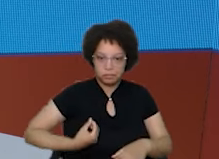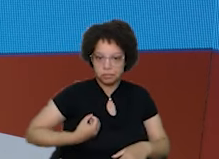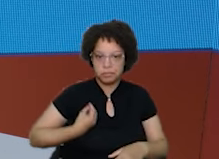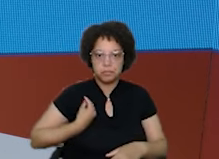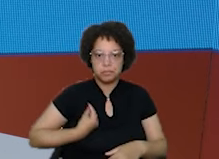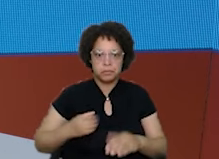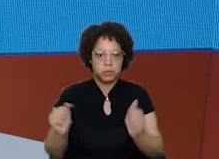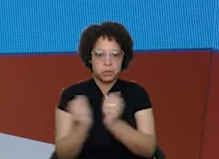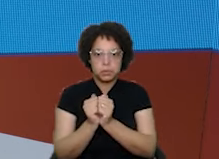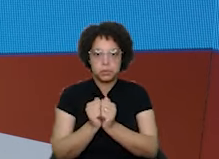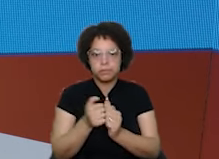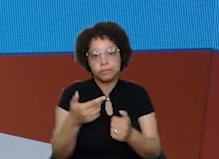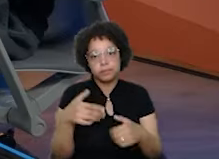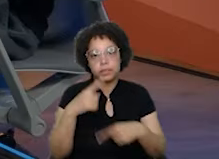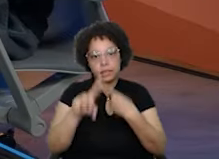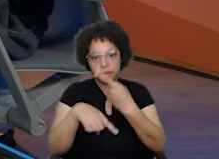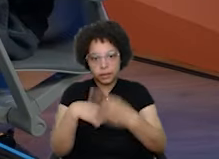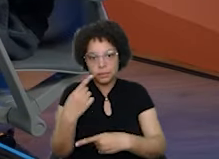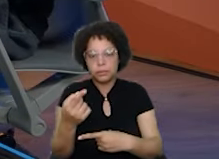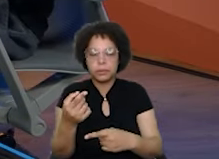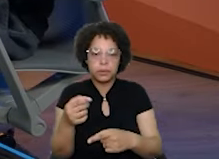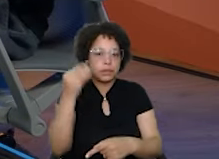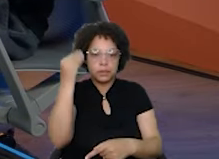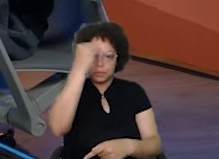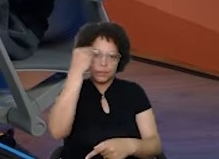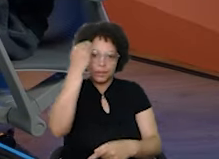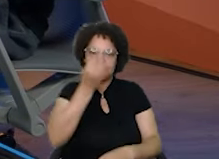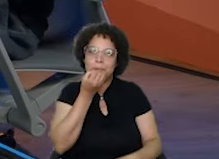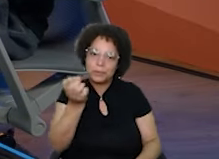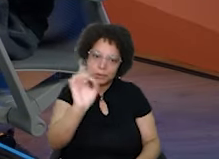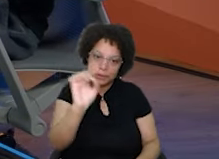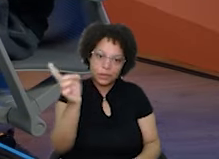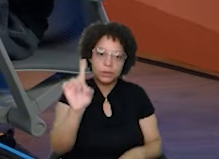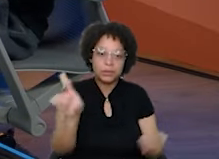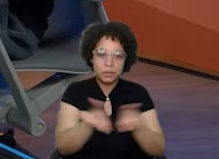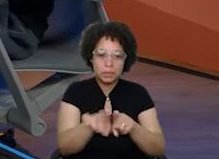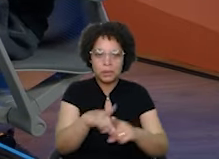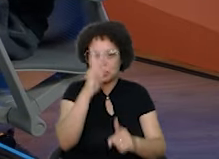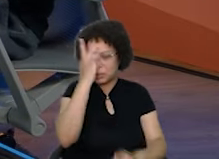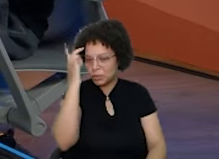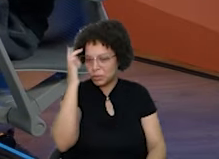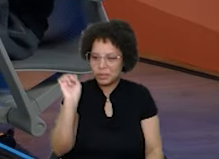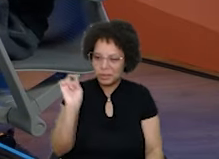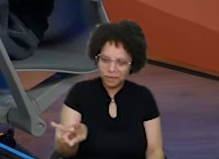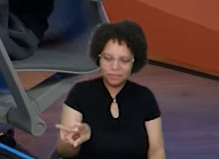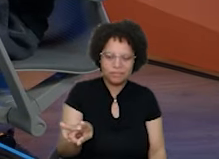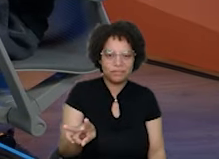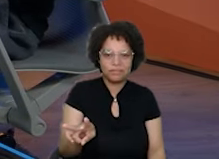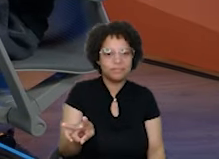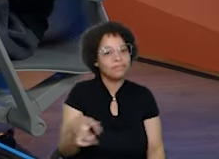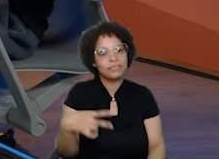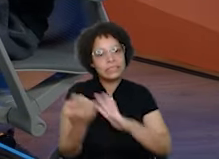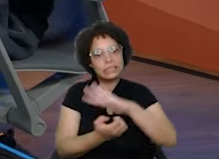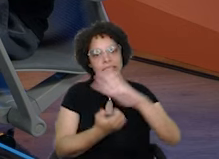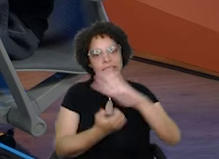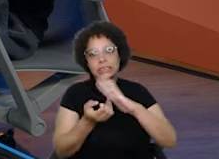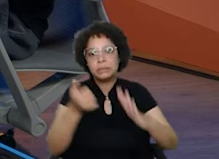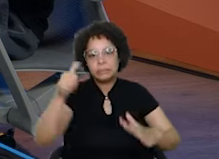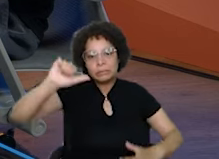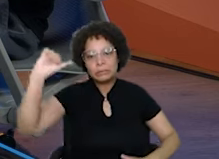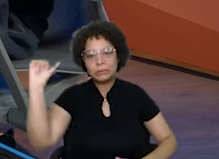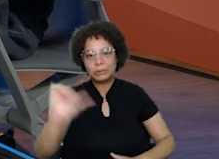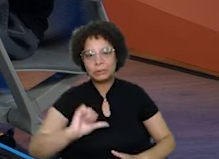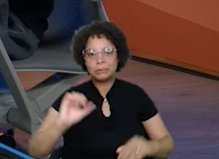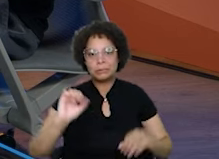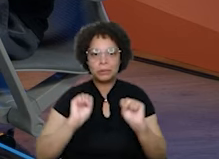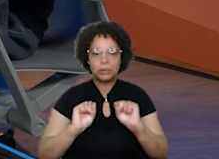você não vai proporcionar uma boa experiência e a imagem que o cliente vai construir do seu negócio também pode ser ruim mesmo